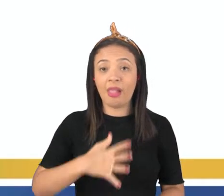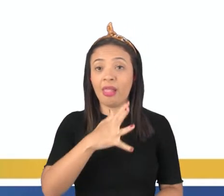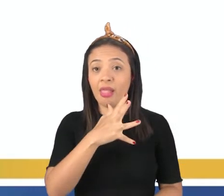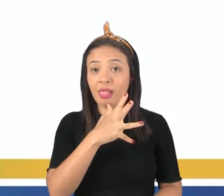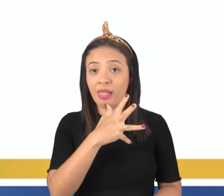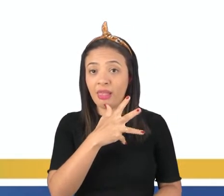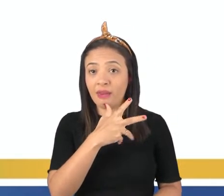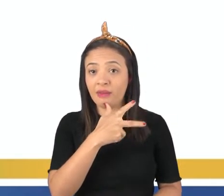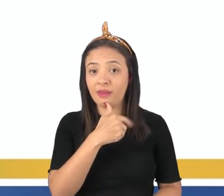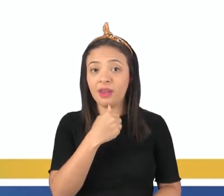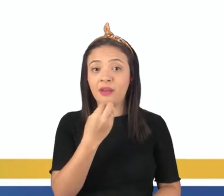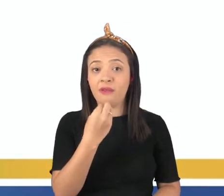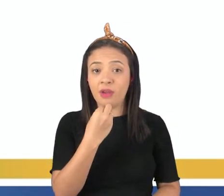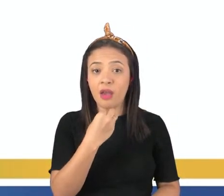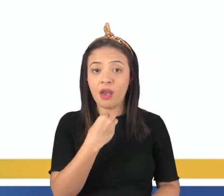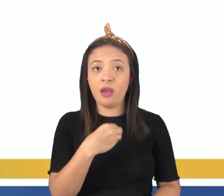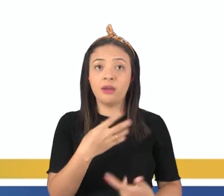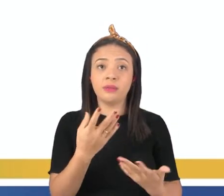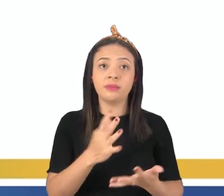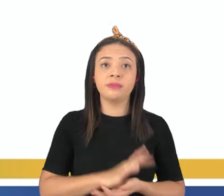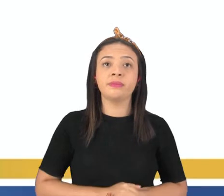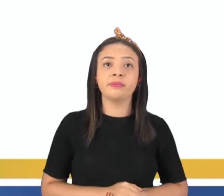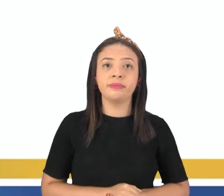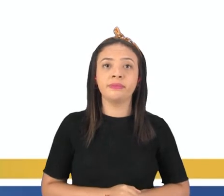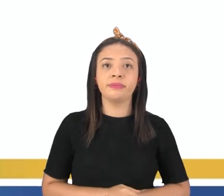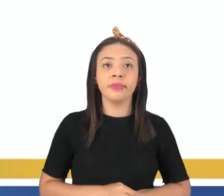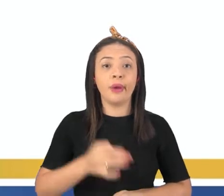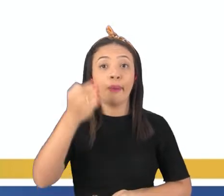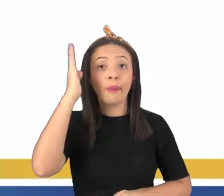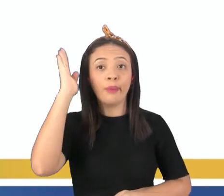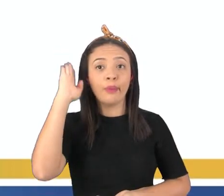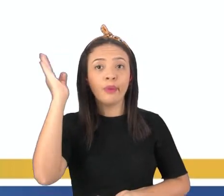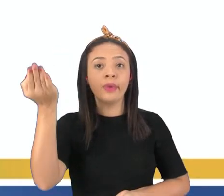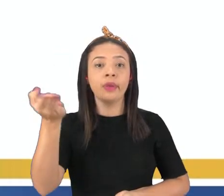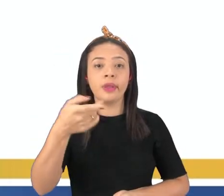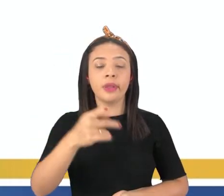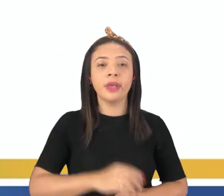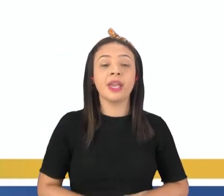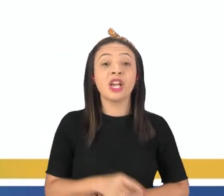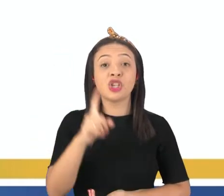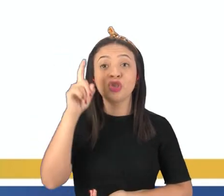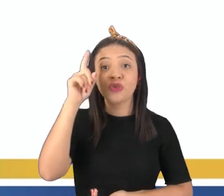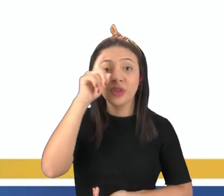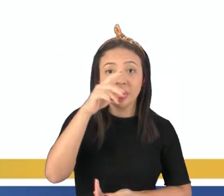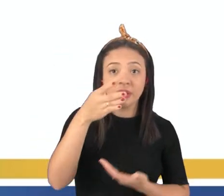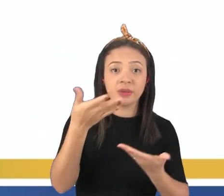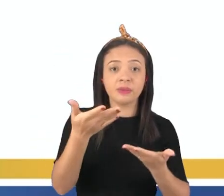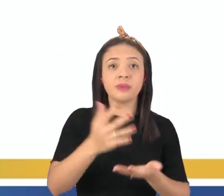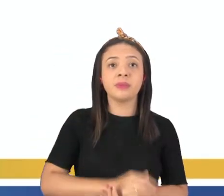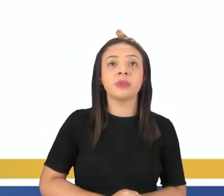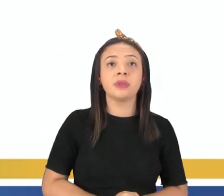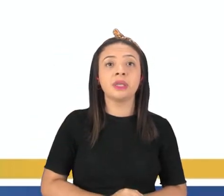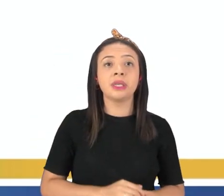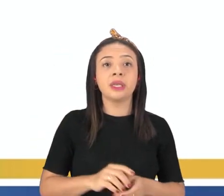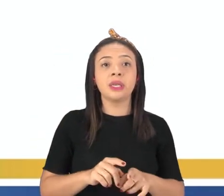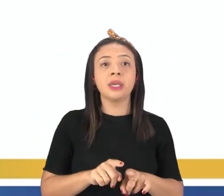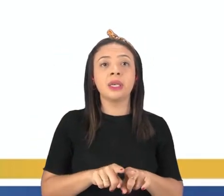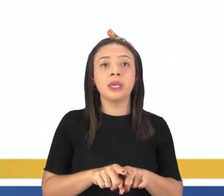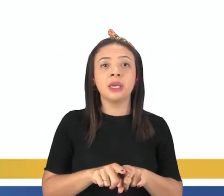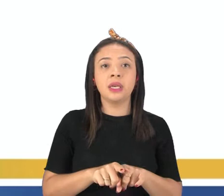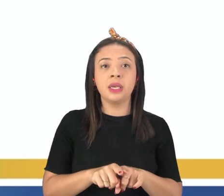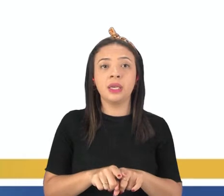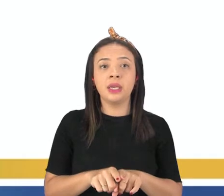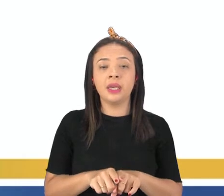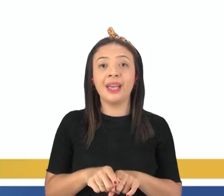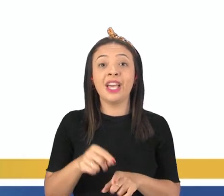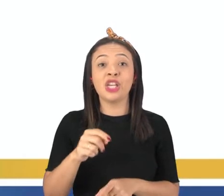precário, está sendo puxado por um animal, uma mula, alguma coisa do tipo, né, com muita dificuldade. Como se estivesse patinando na água não,